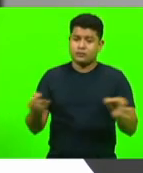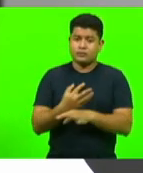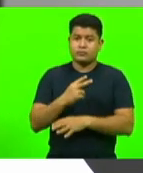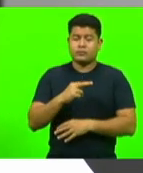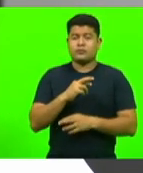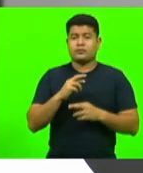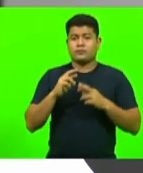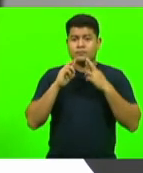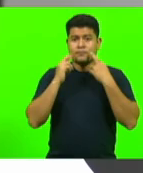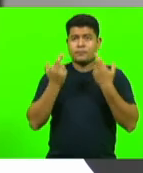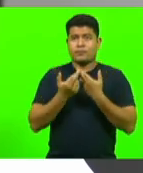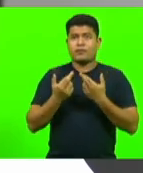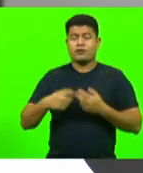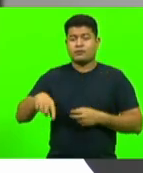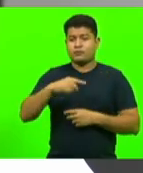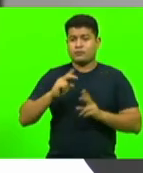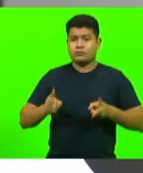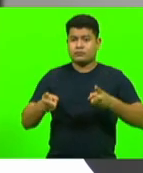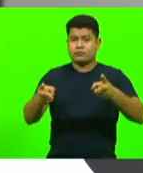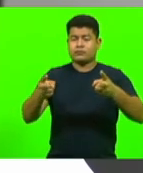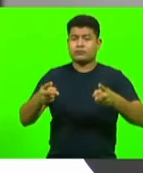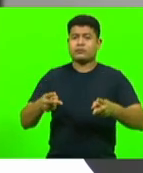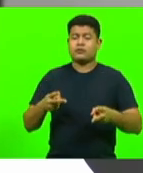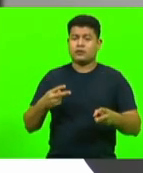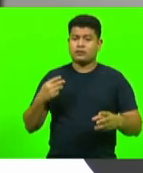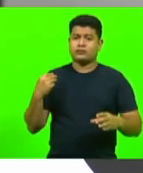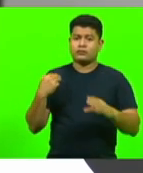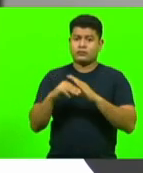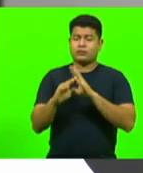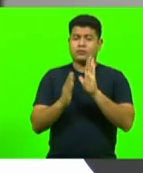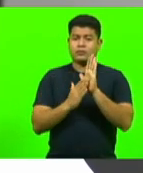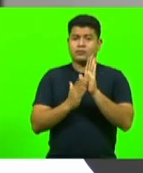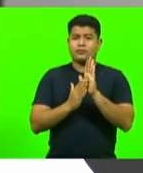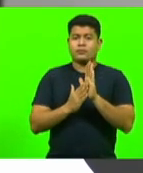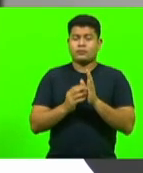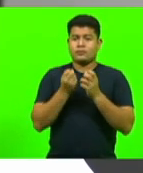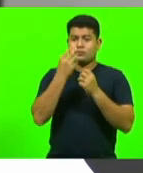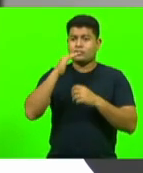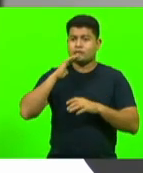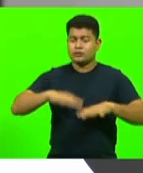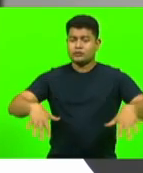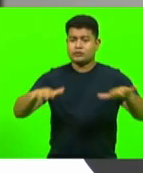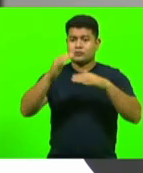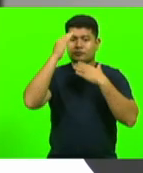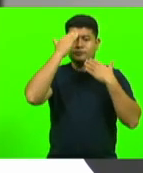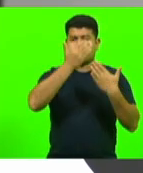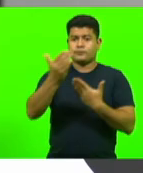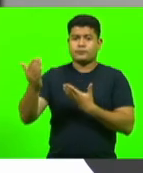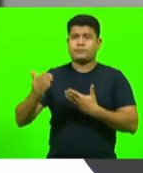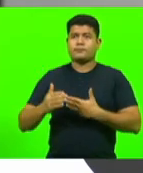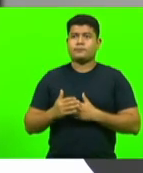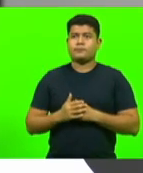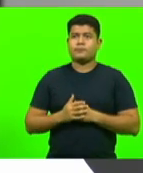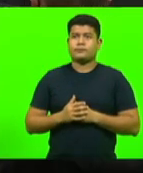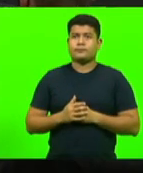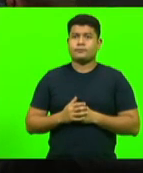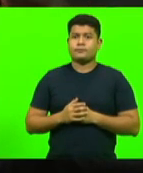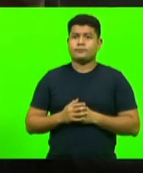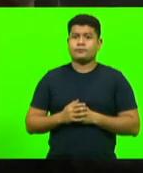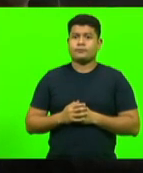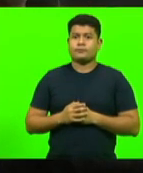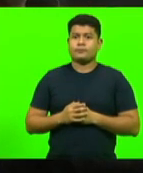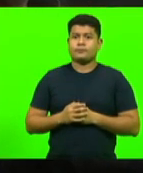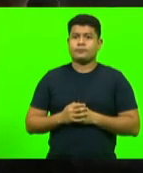audiência e nós vamos dar continuidade com esses encaminhamentos Muito obrigado e uma boa tarde a todos e todas valeu